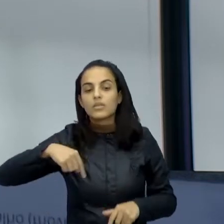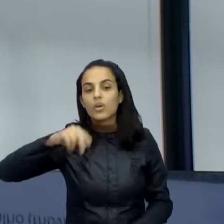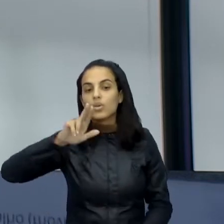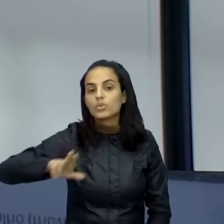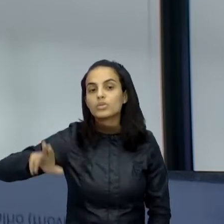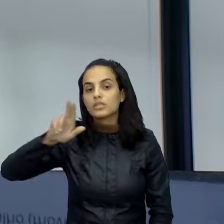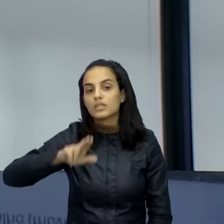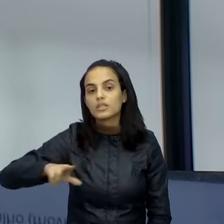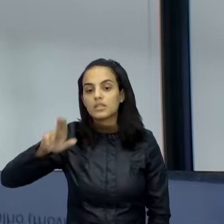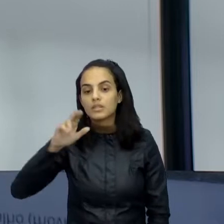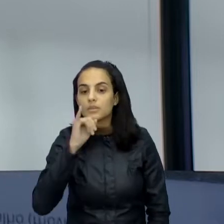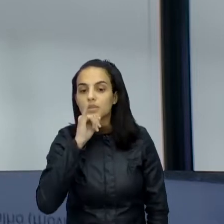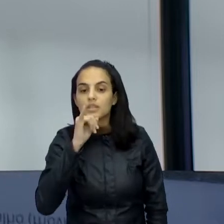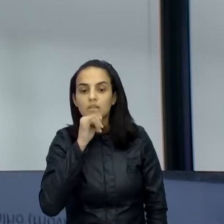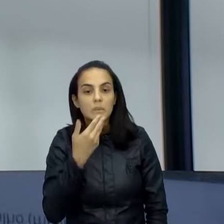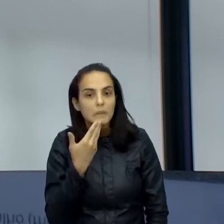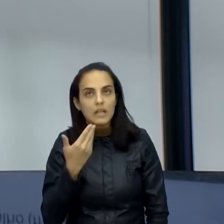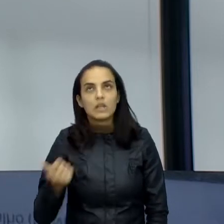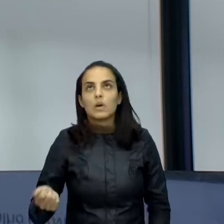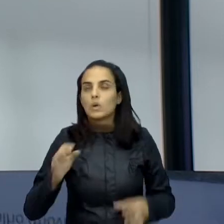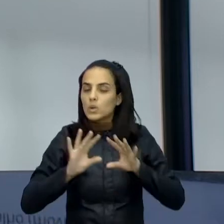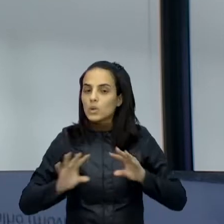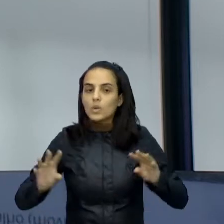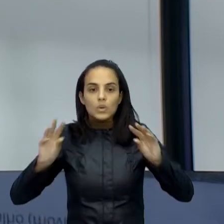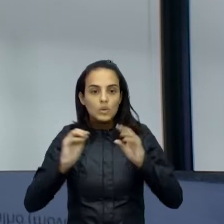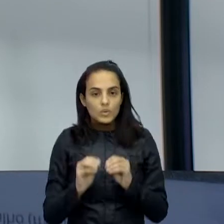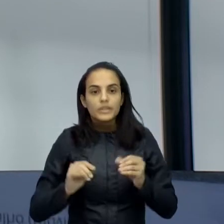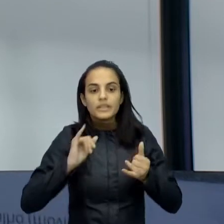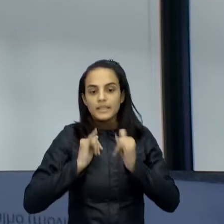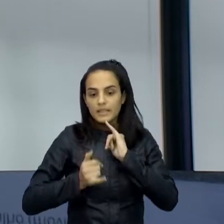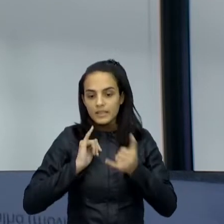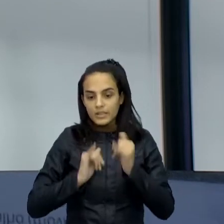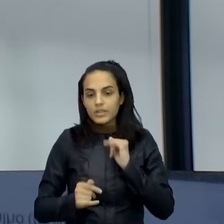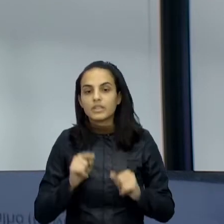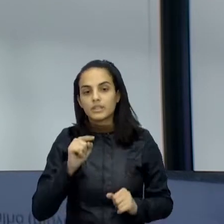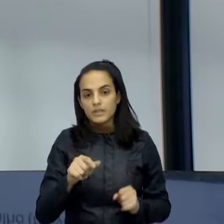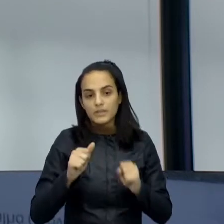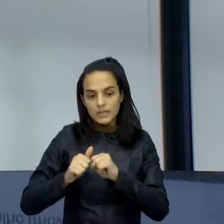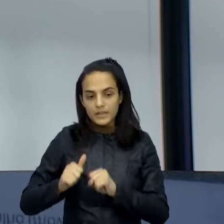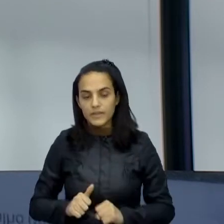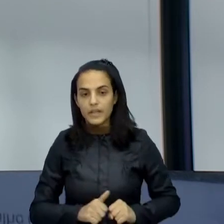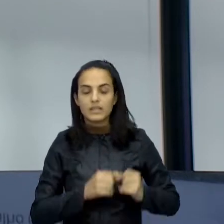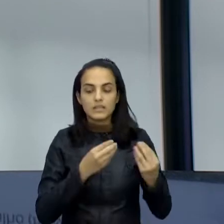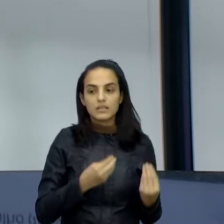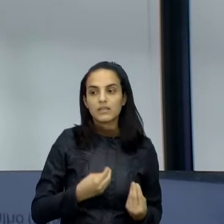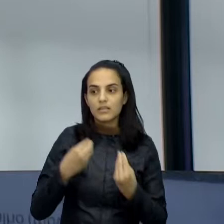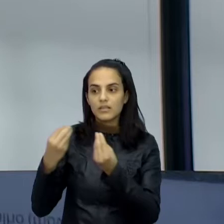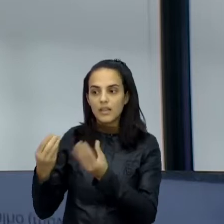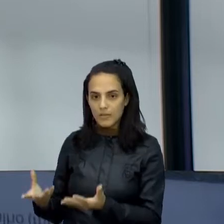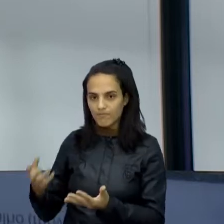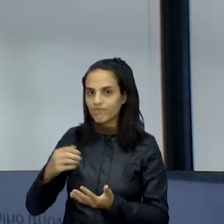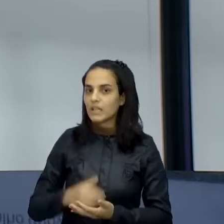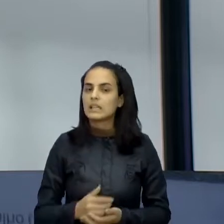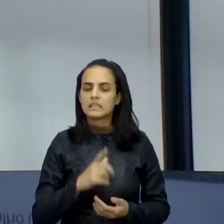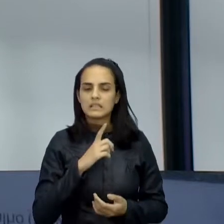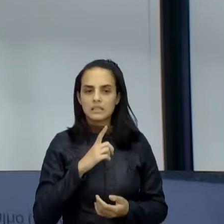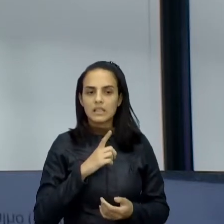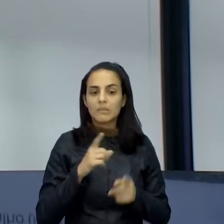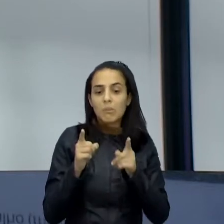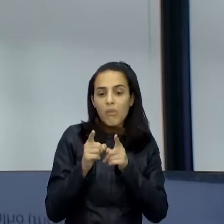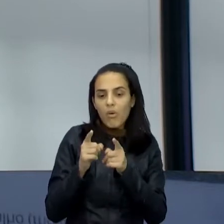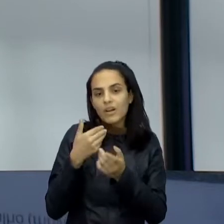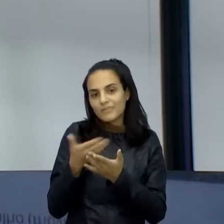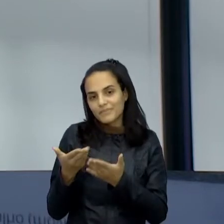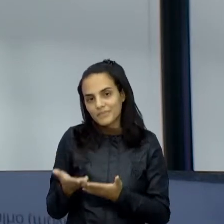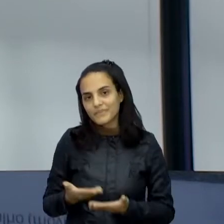utilize da melhor forma possível toda a energia, né, que é ofertada, que você tenha poucas perdas. E